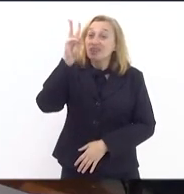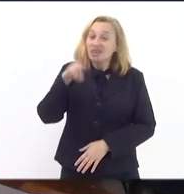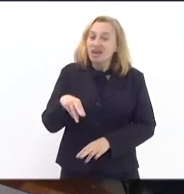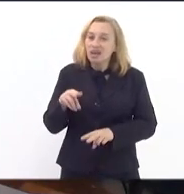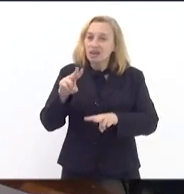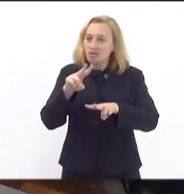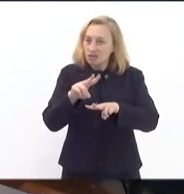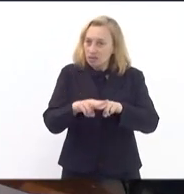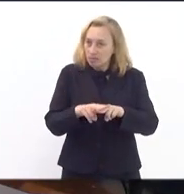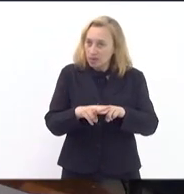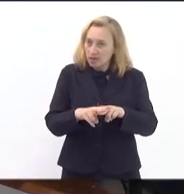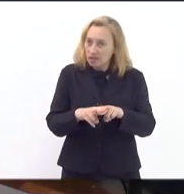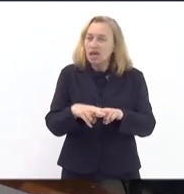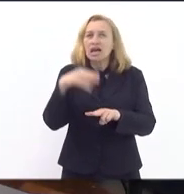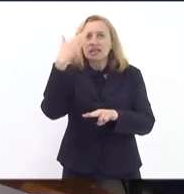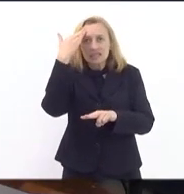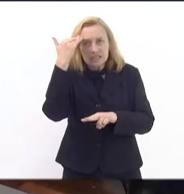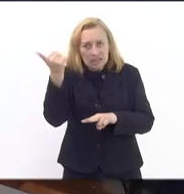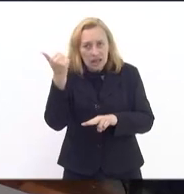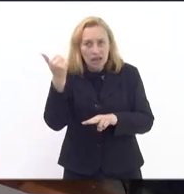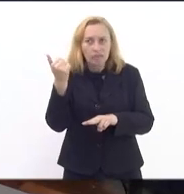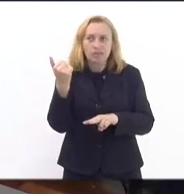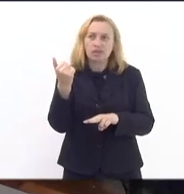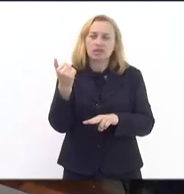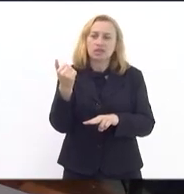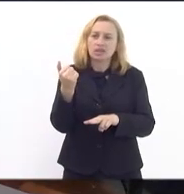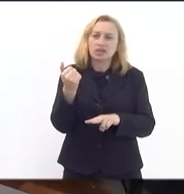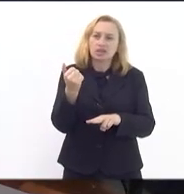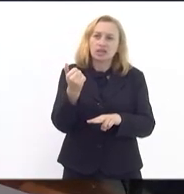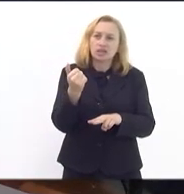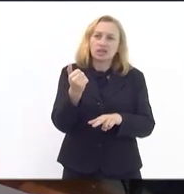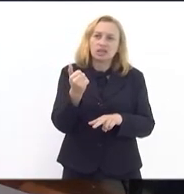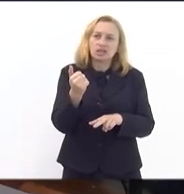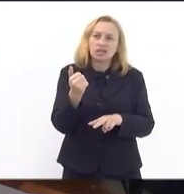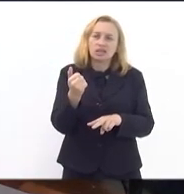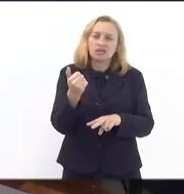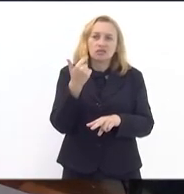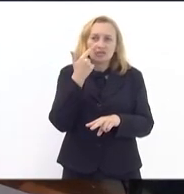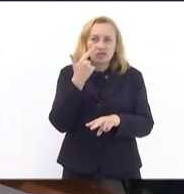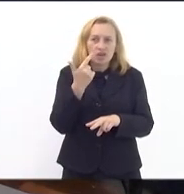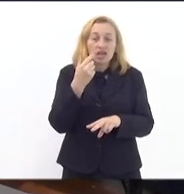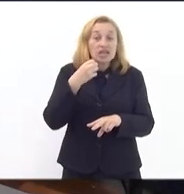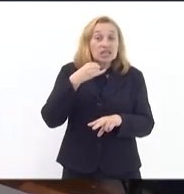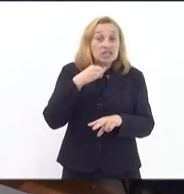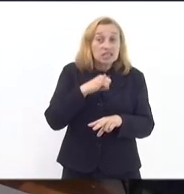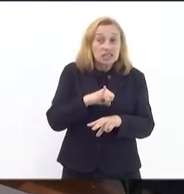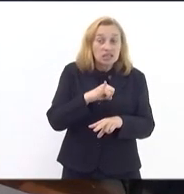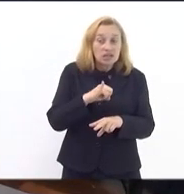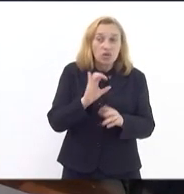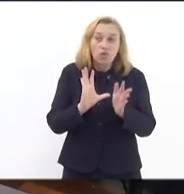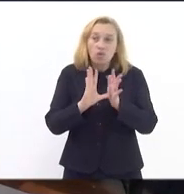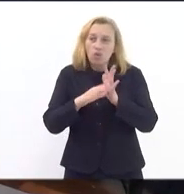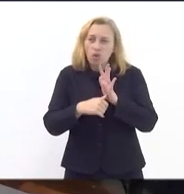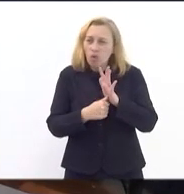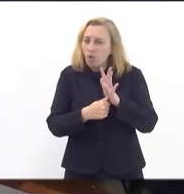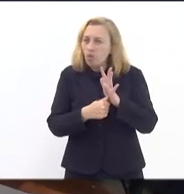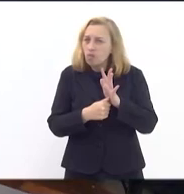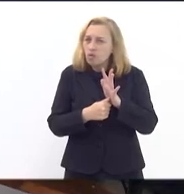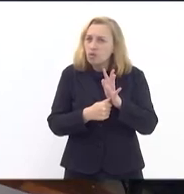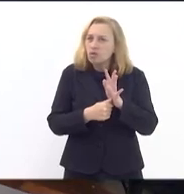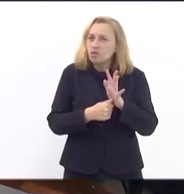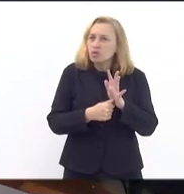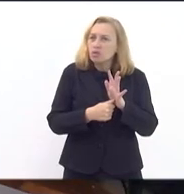apreenção sabe que ficar se o roubo aqui temos carros roubou o cabo